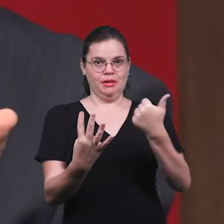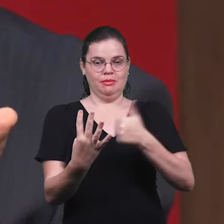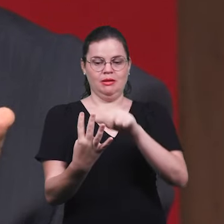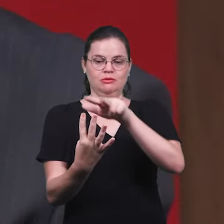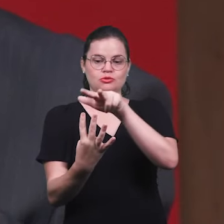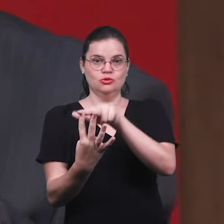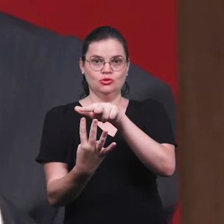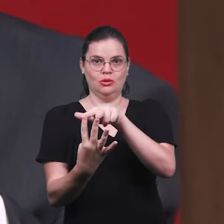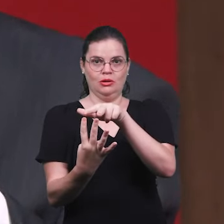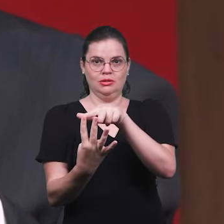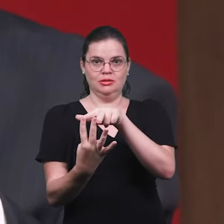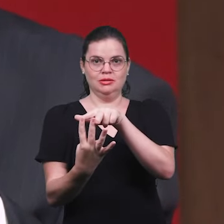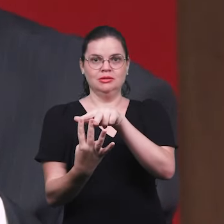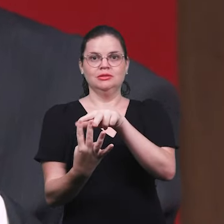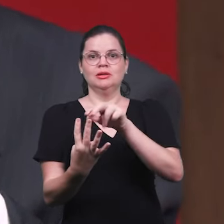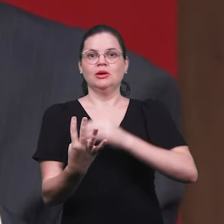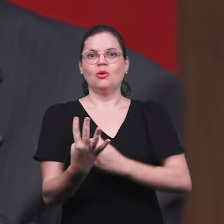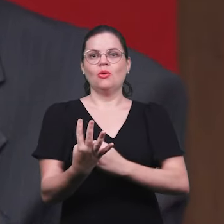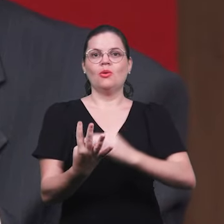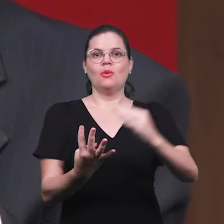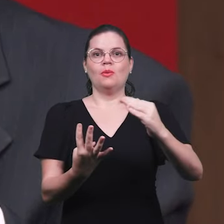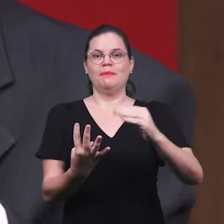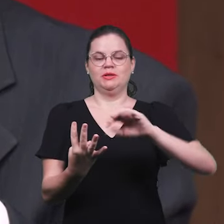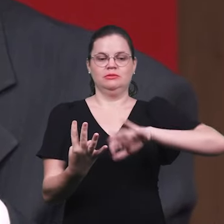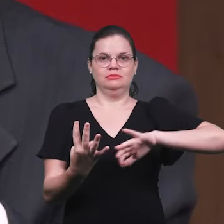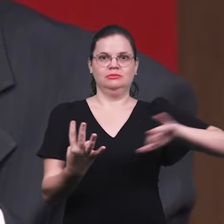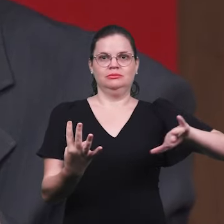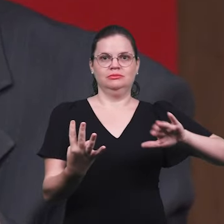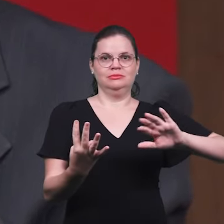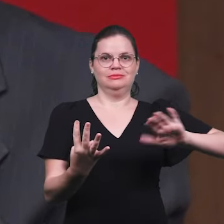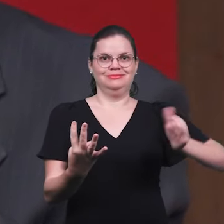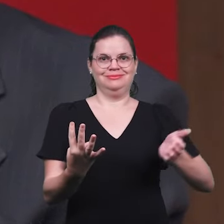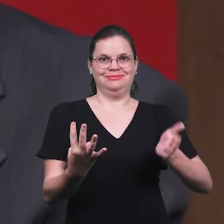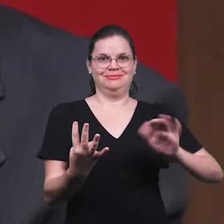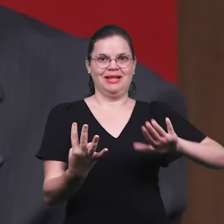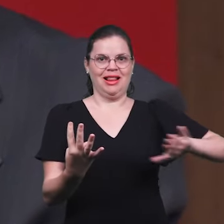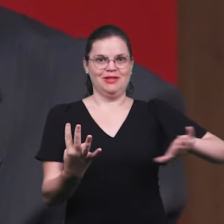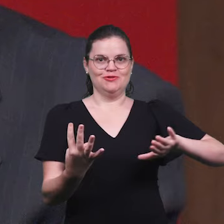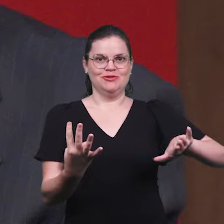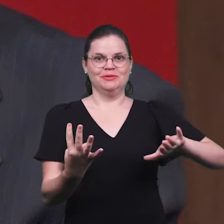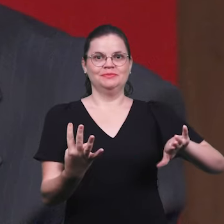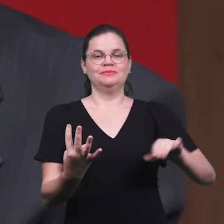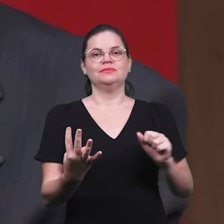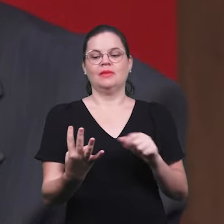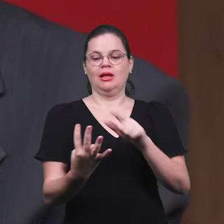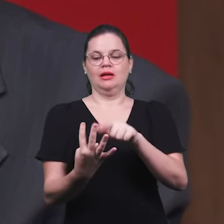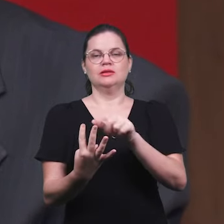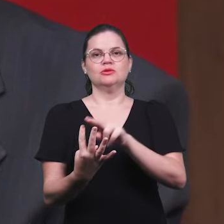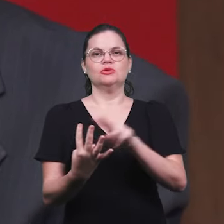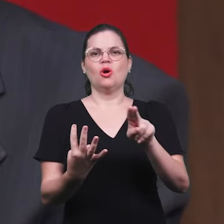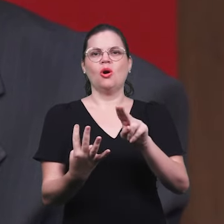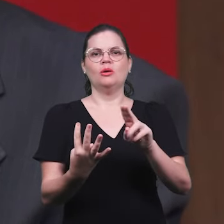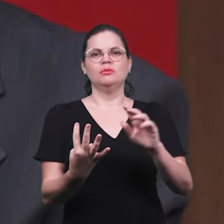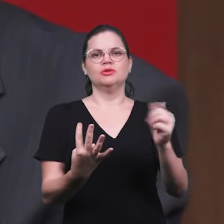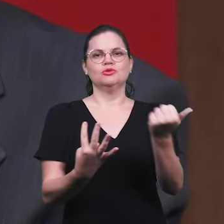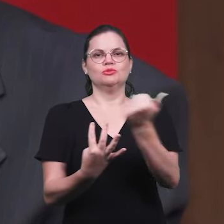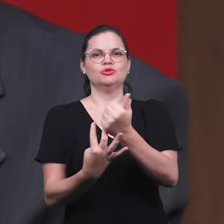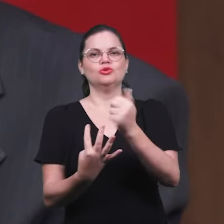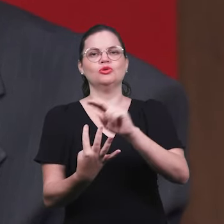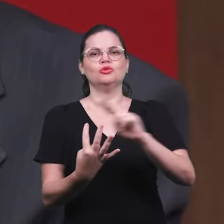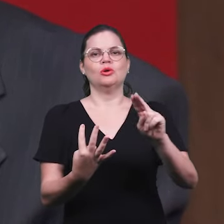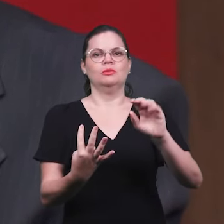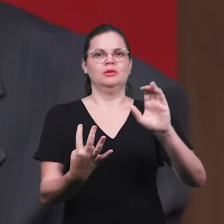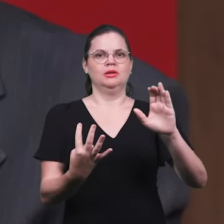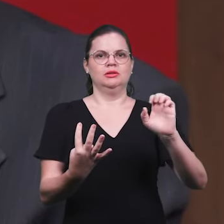Maximiano. Isso. E que ficou na parte ocidental. Ele passou a ser chamado de César e